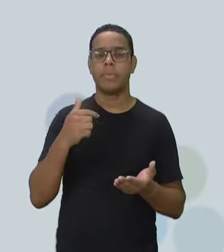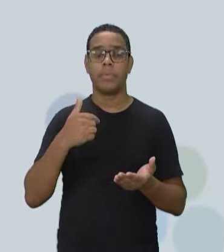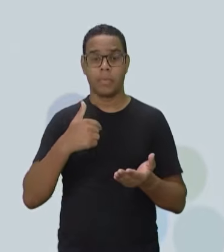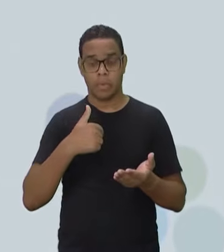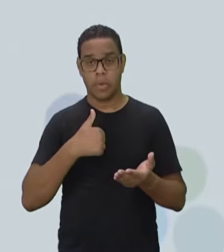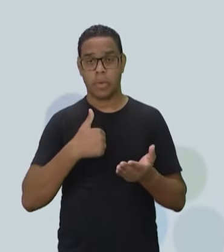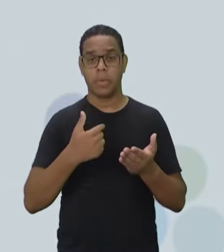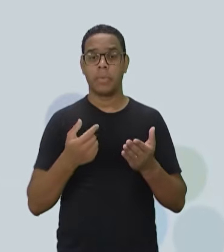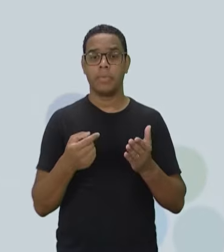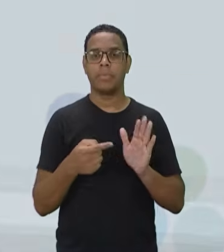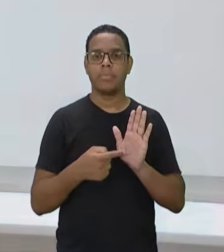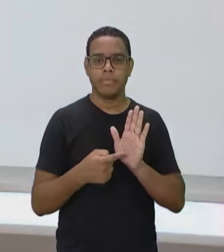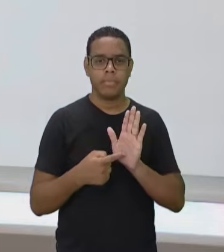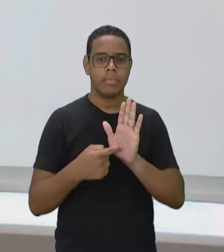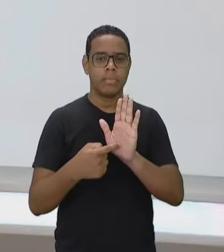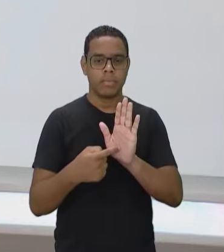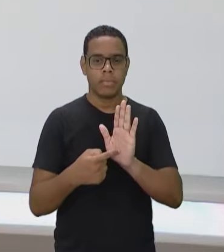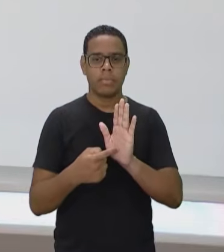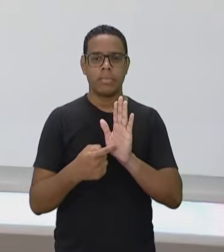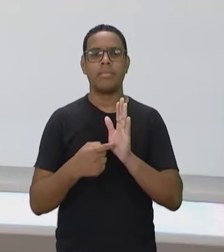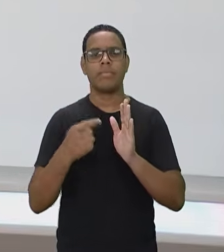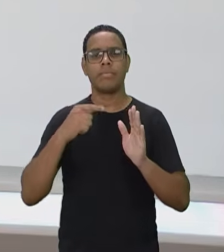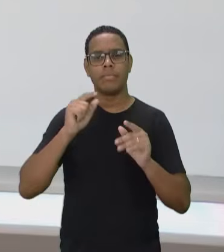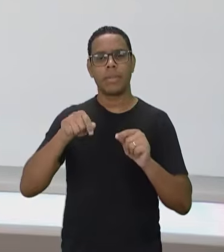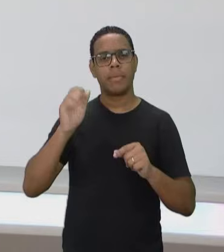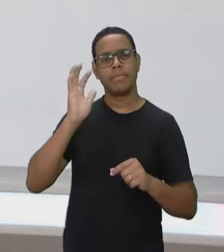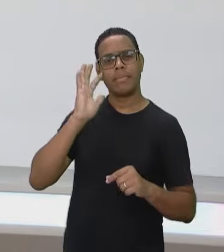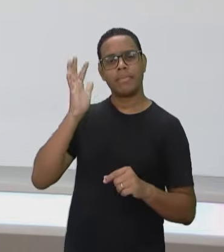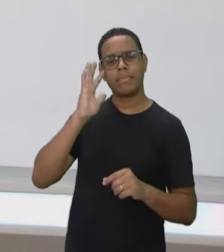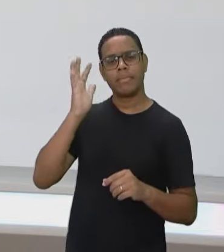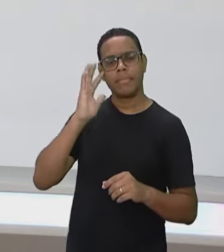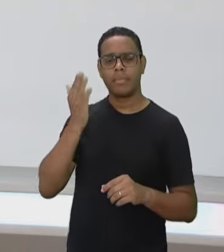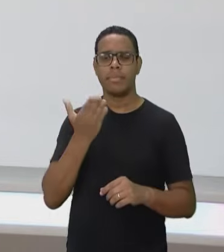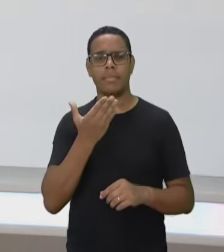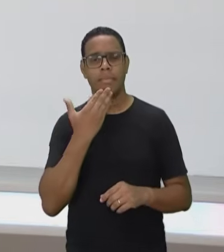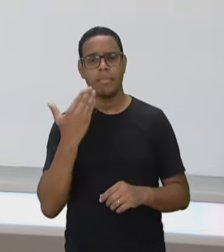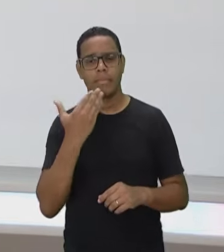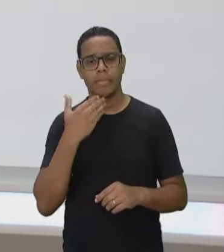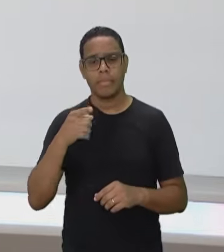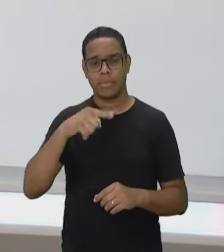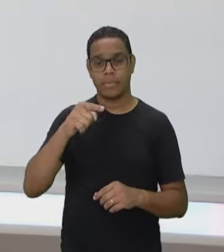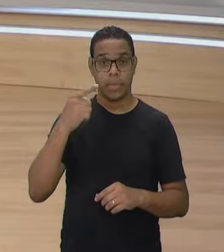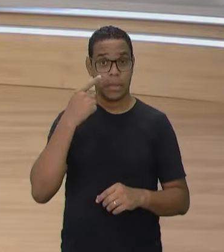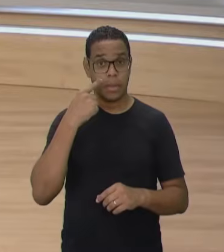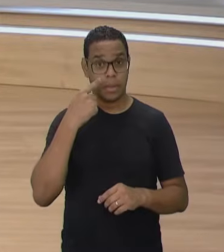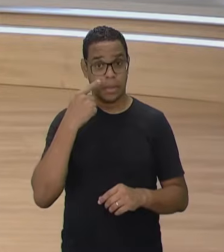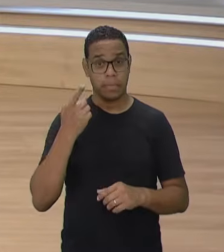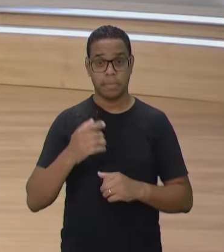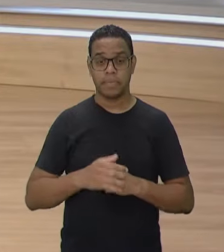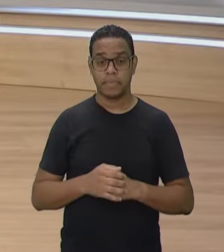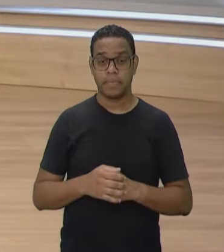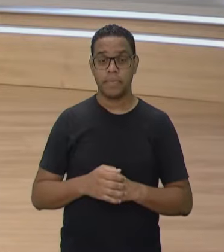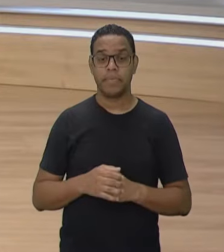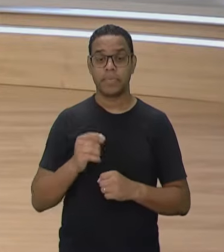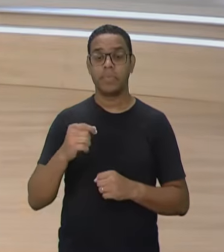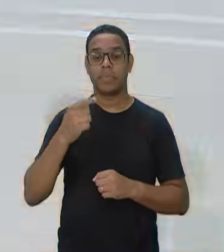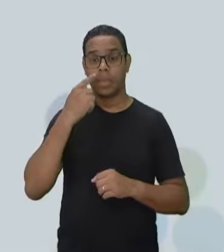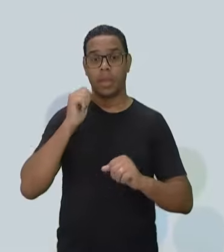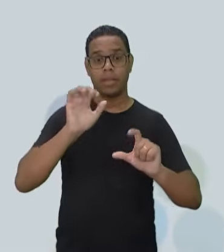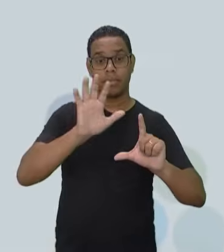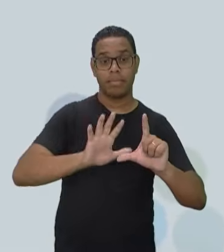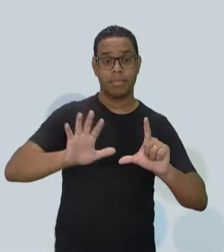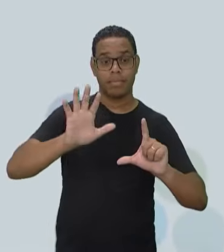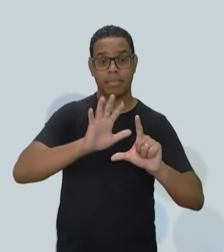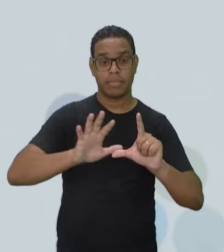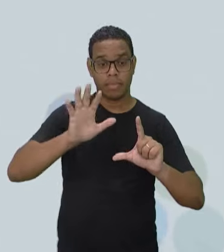trouxe aqui uma coisa bem lúdica, fácil. Olha lá, é a imagem